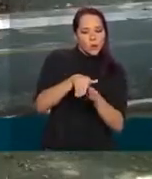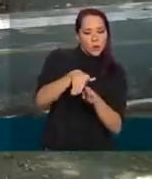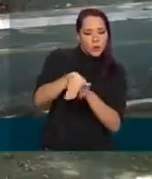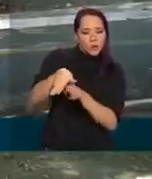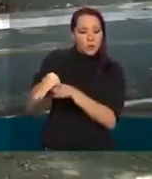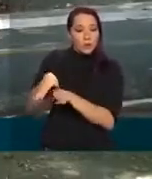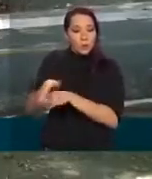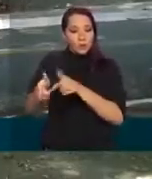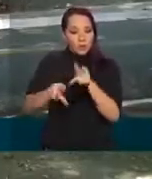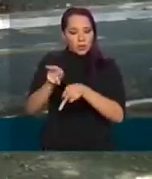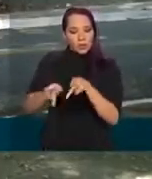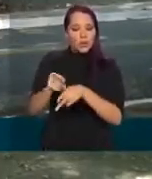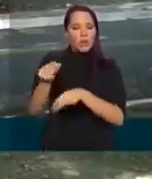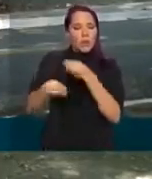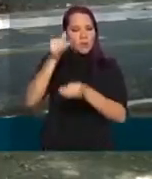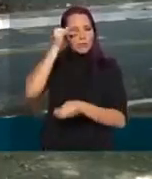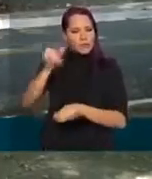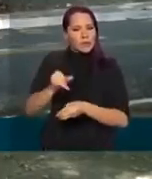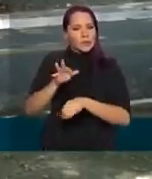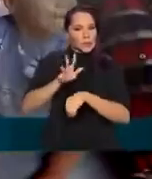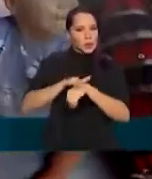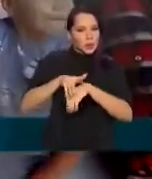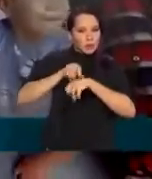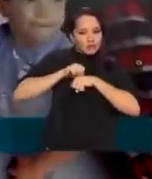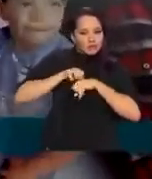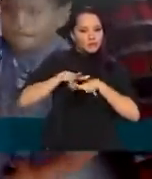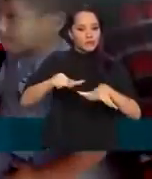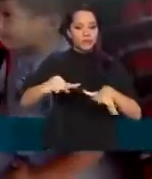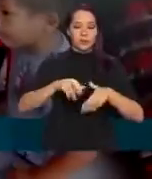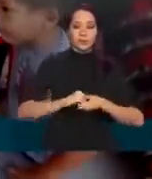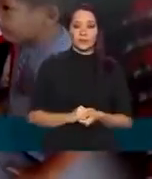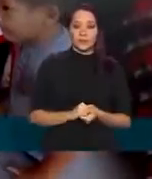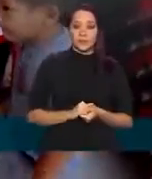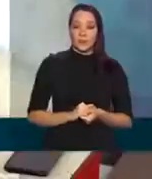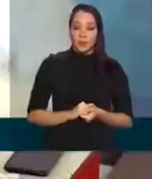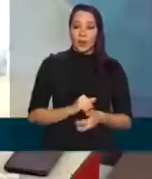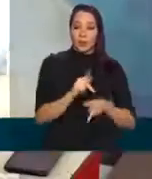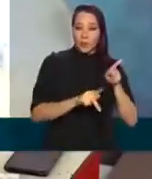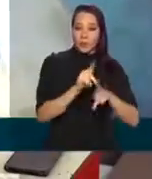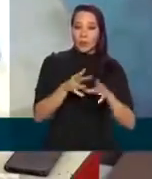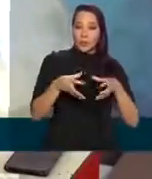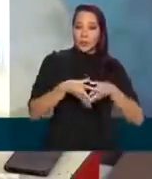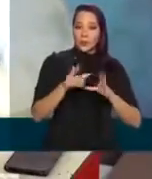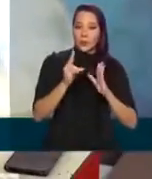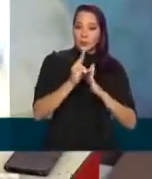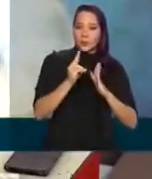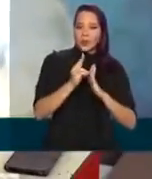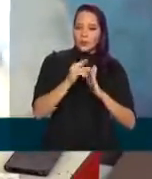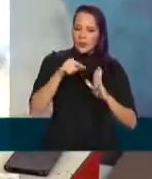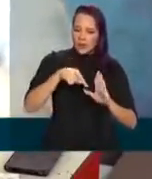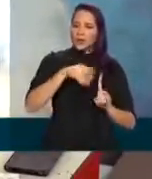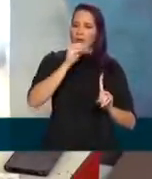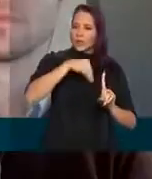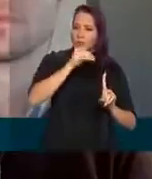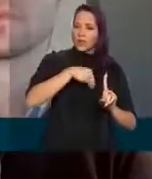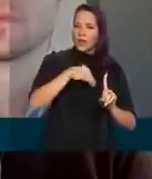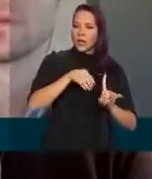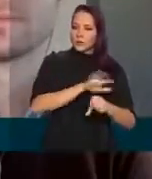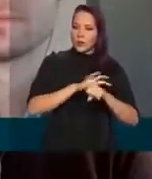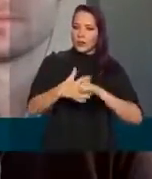população para evitar a disseminação da doença as populações indígenas é mais vulneráveis ao